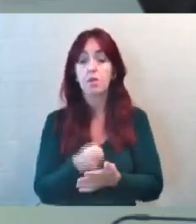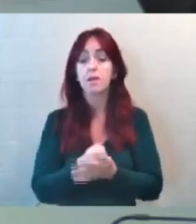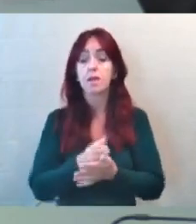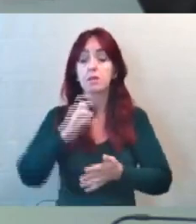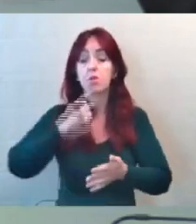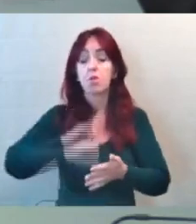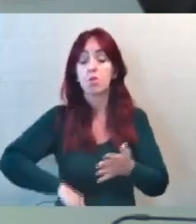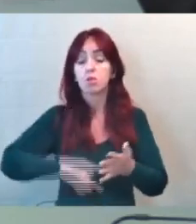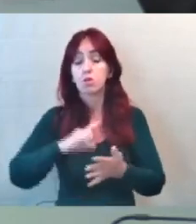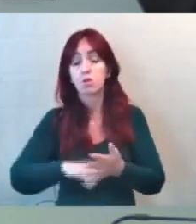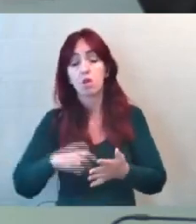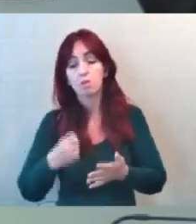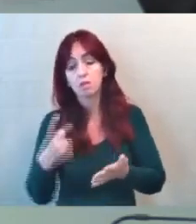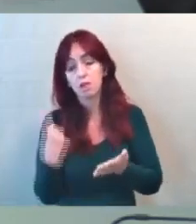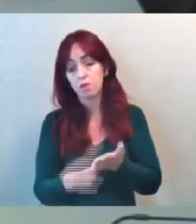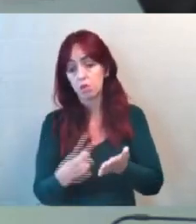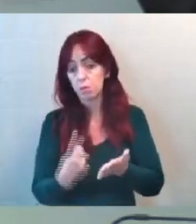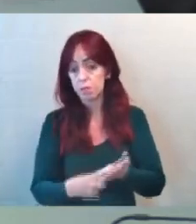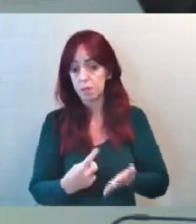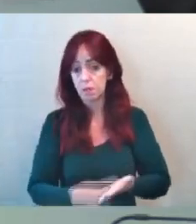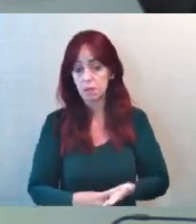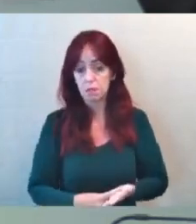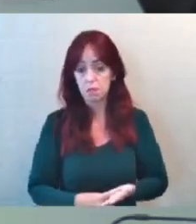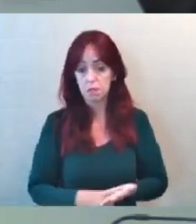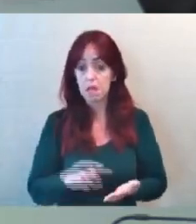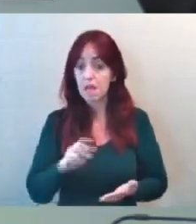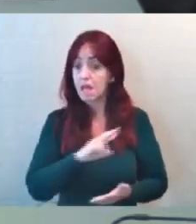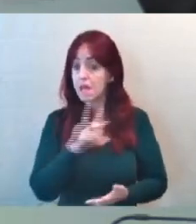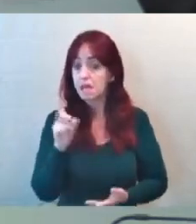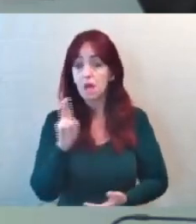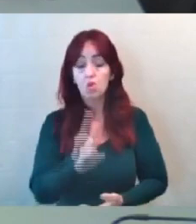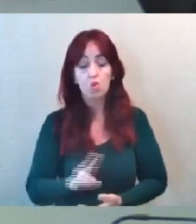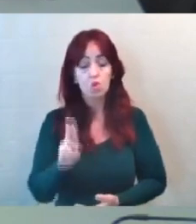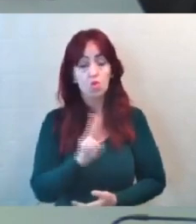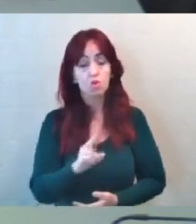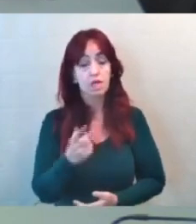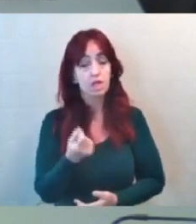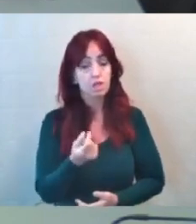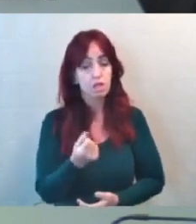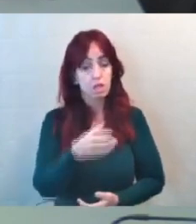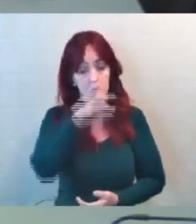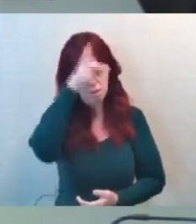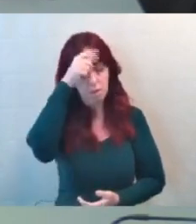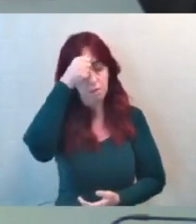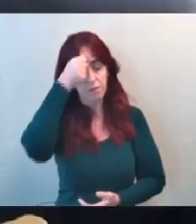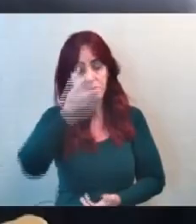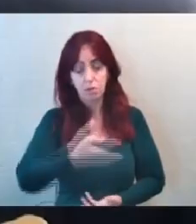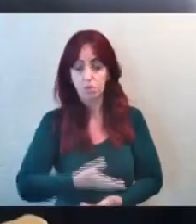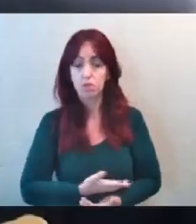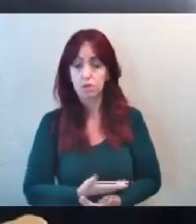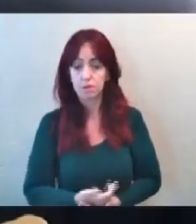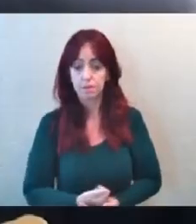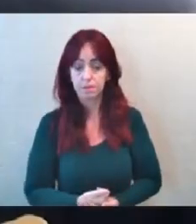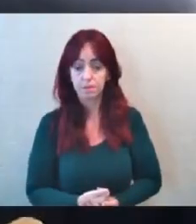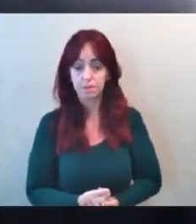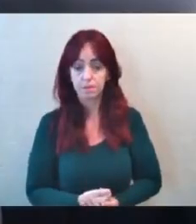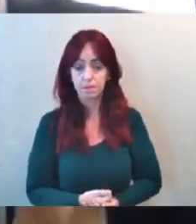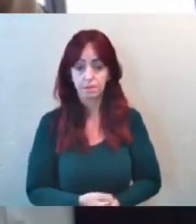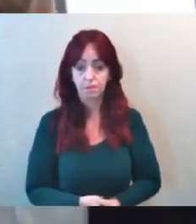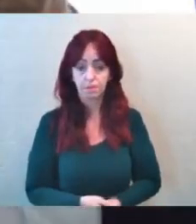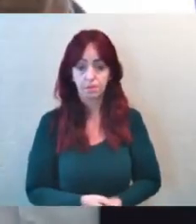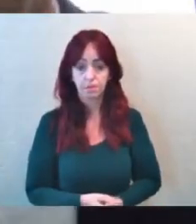cumprir e não o dinheiro do Estado, o dinheiro da Prefeitura está bancando essa aquisição de veículos?